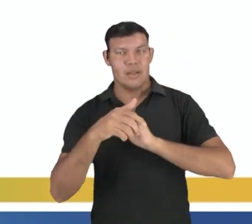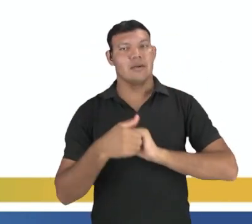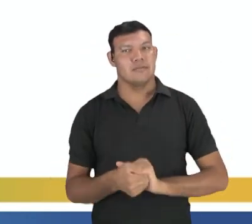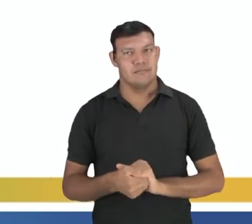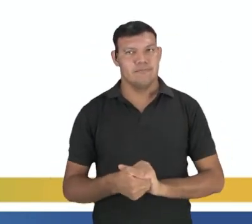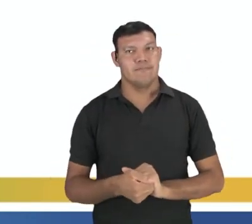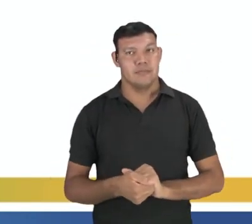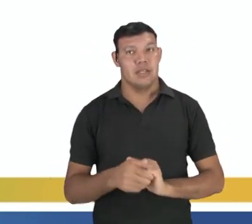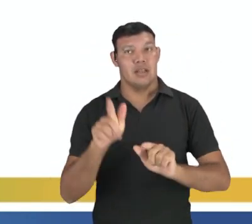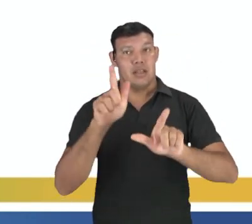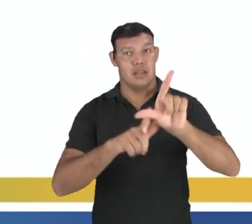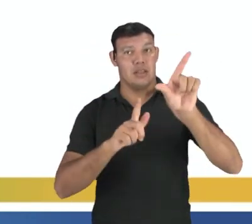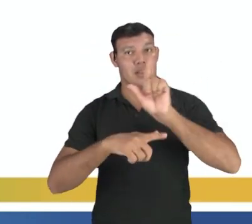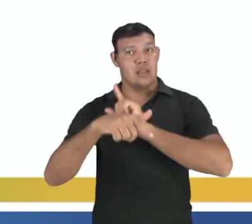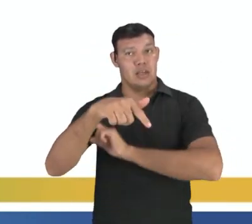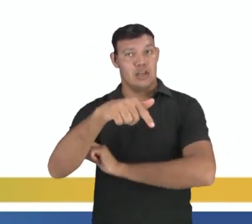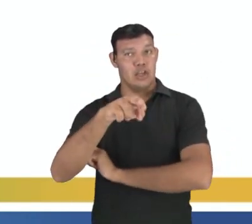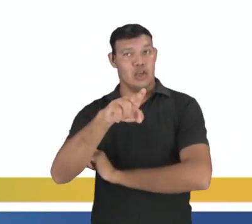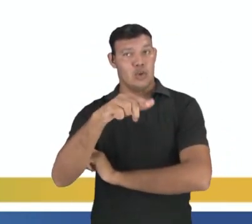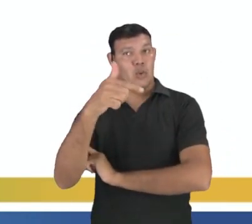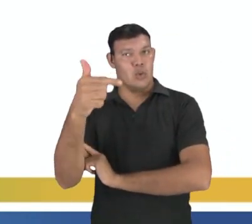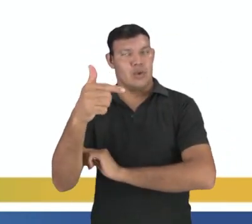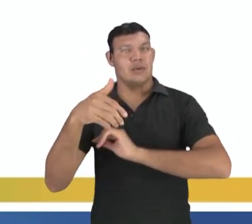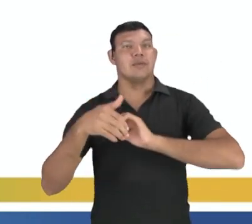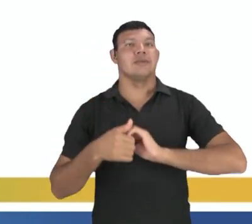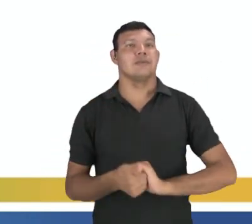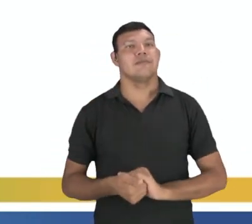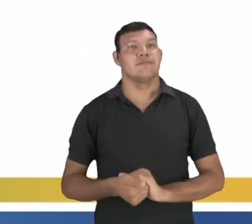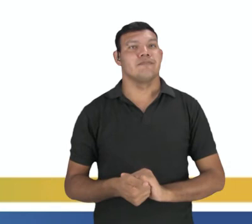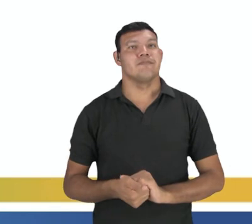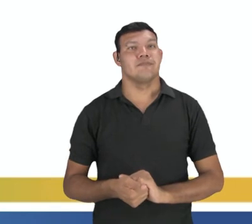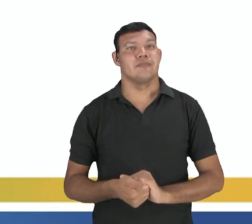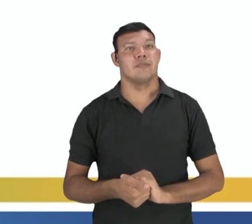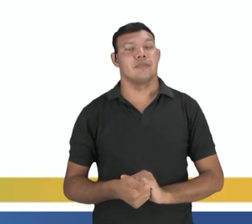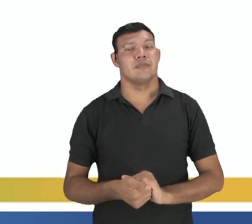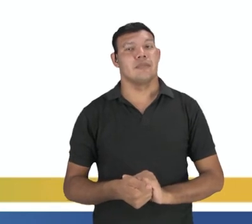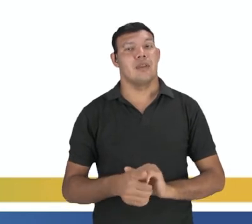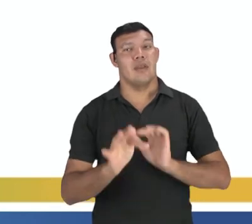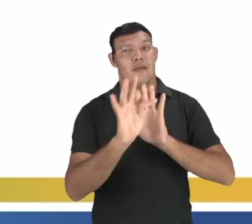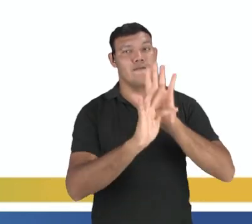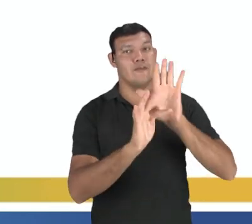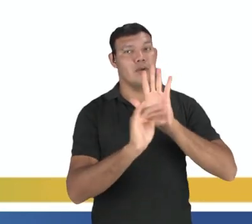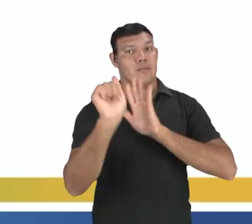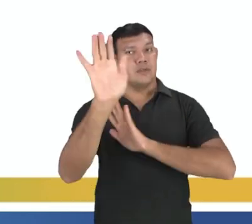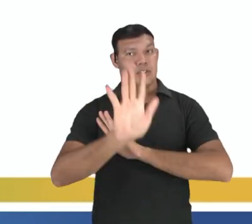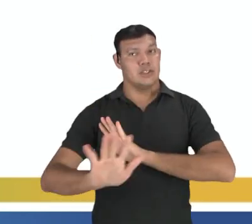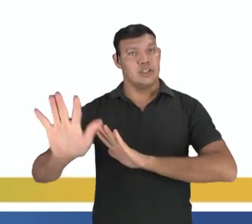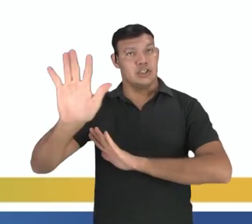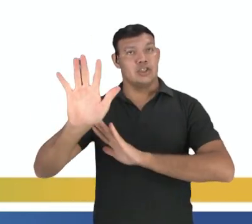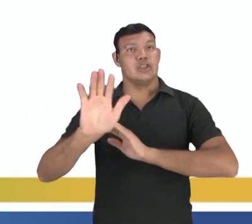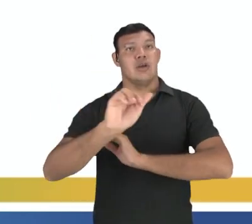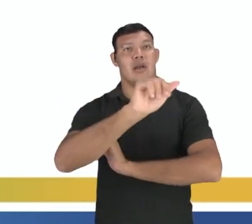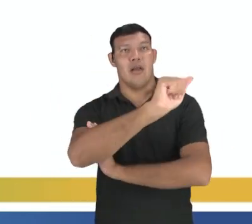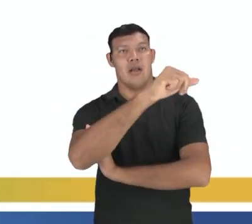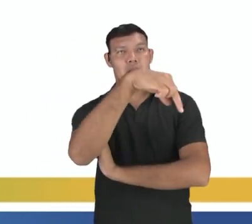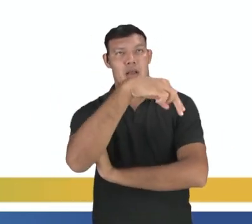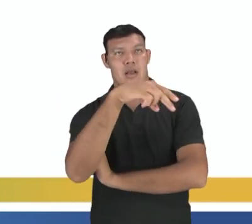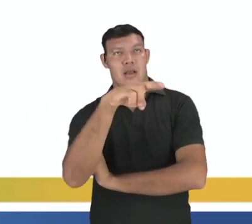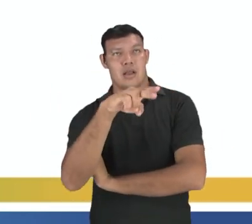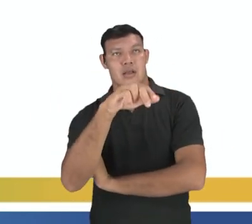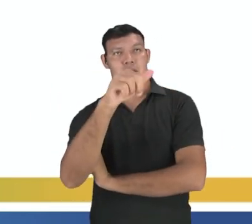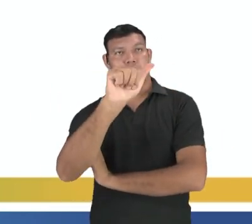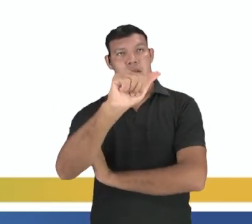razão 2, tá? Então, aí nós temos a fórmula geral, AN, que é igual a 1